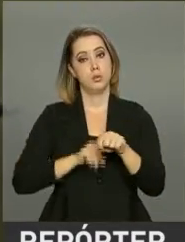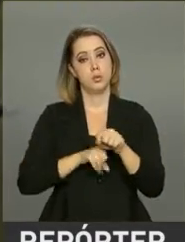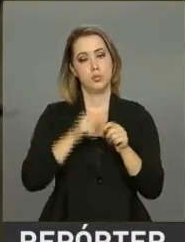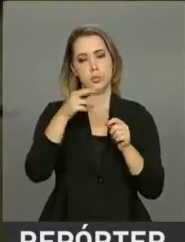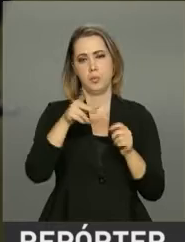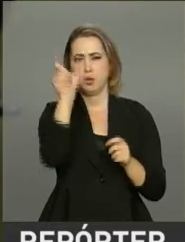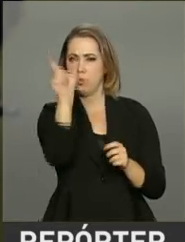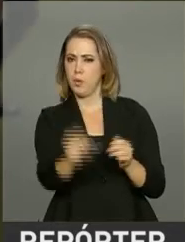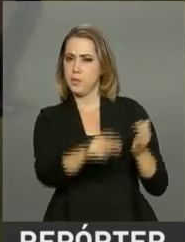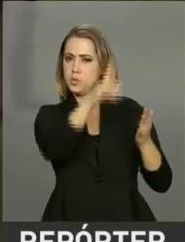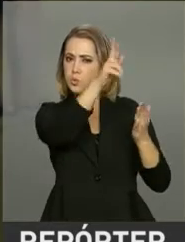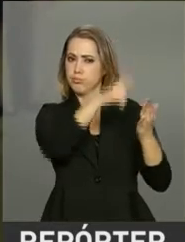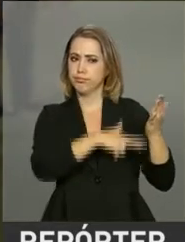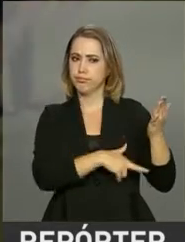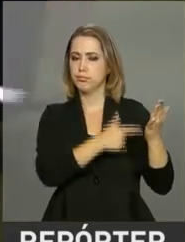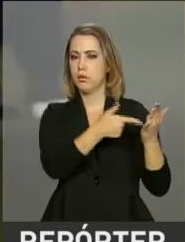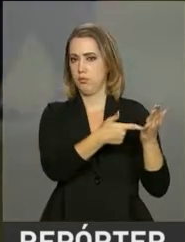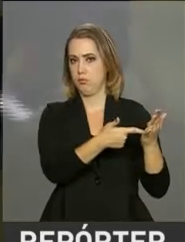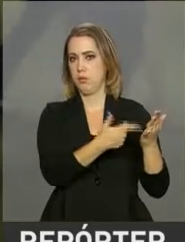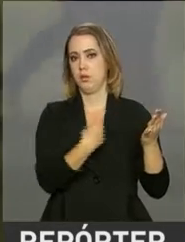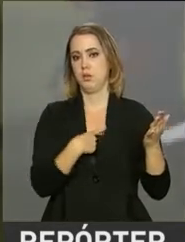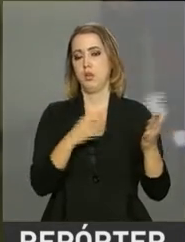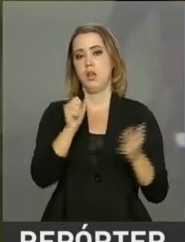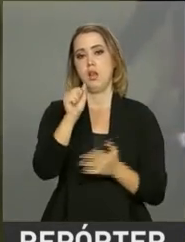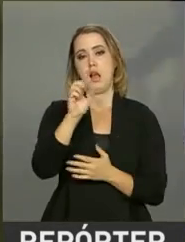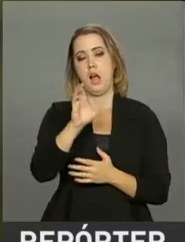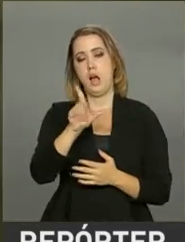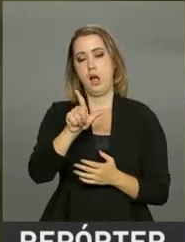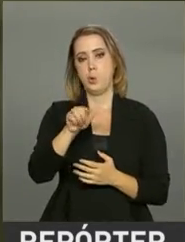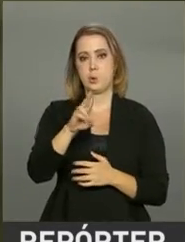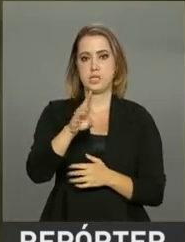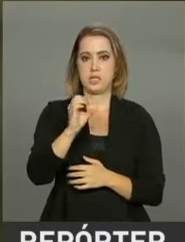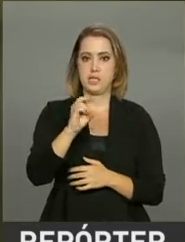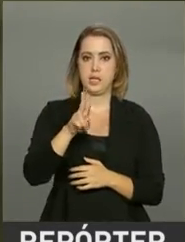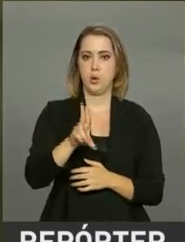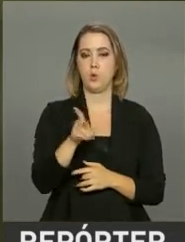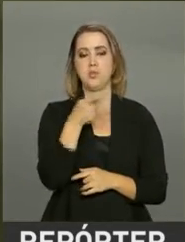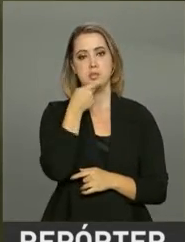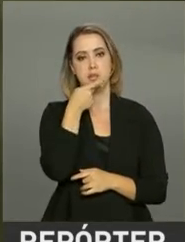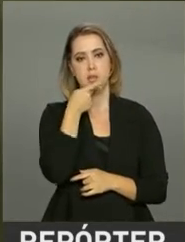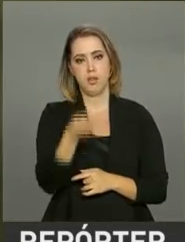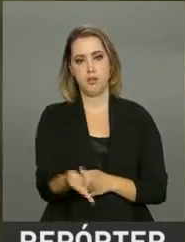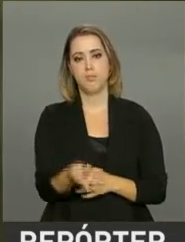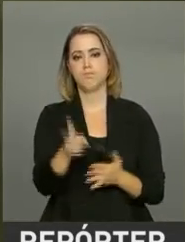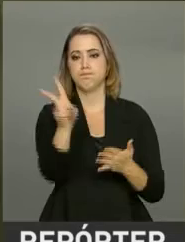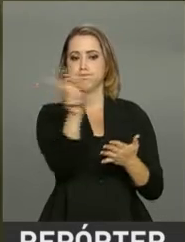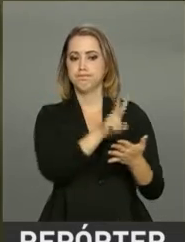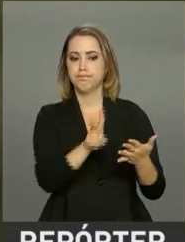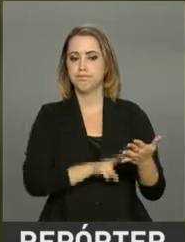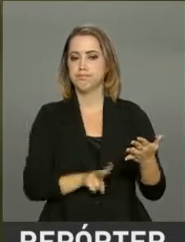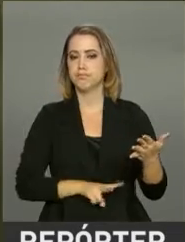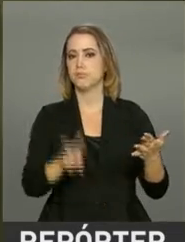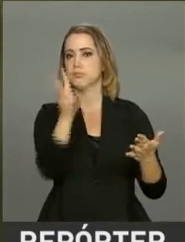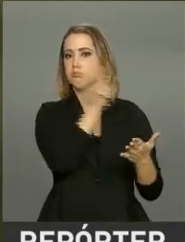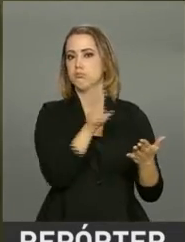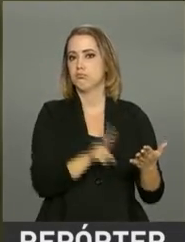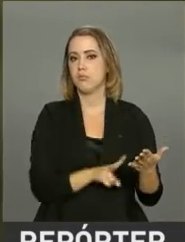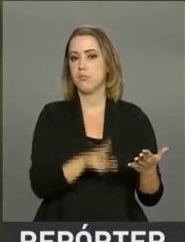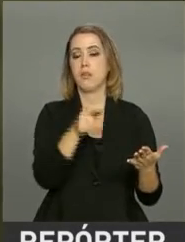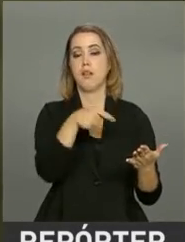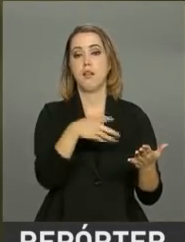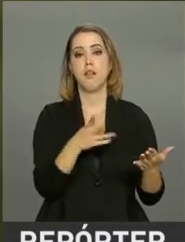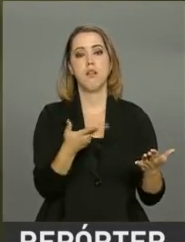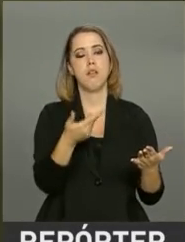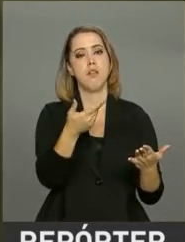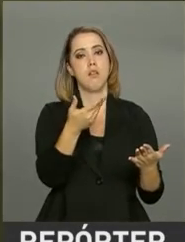da proposta na CCJ, o deputado Alceu Moreira, está lendo o seu parecer, está lendo o seu relatório e nele